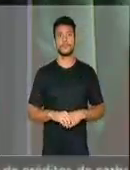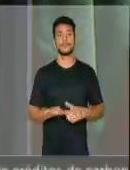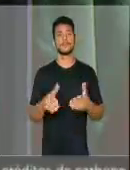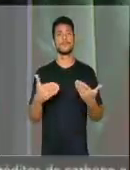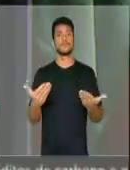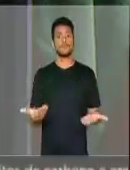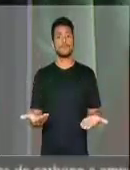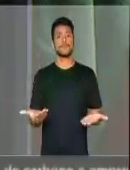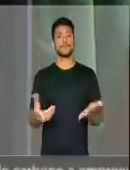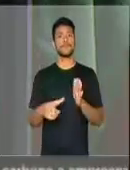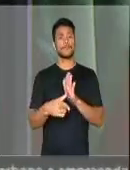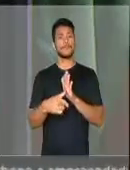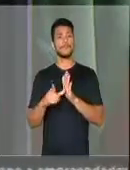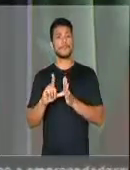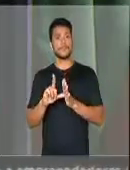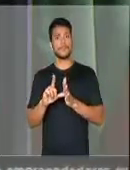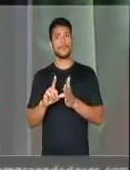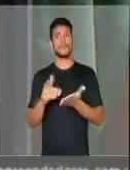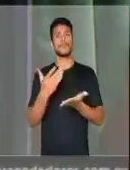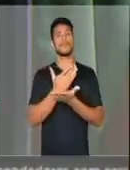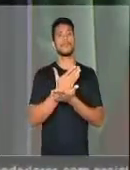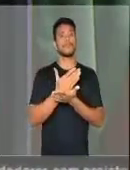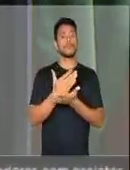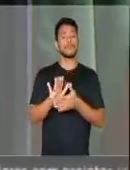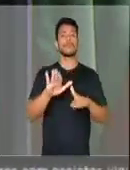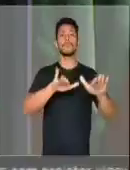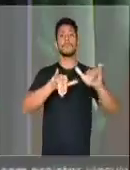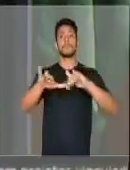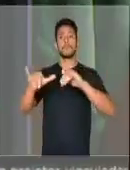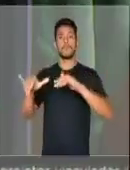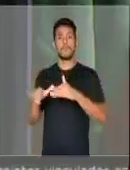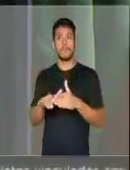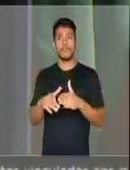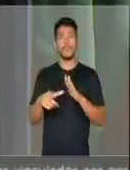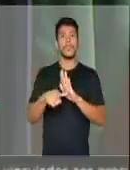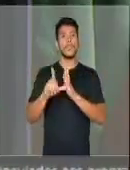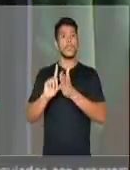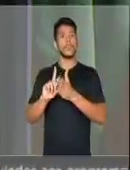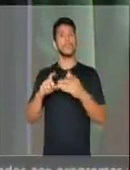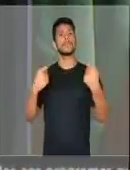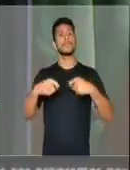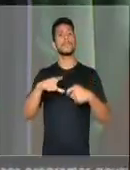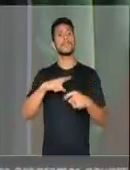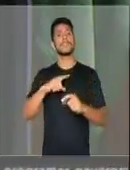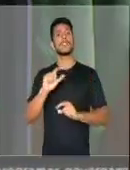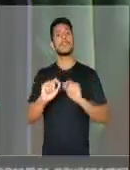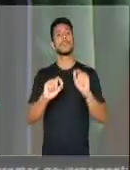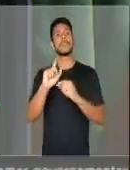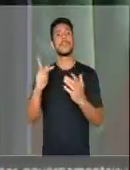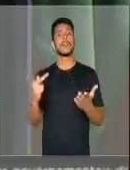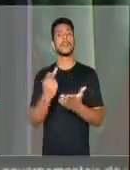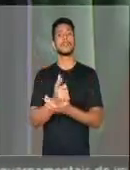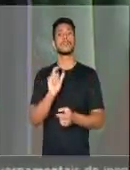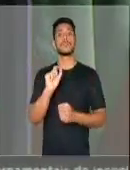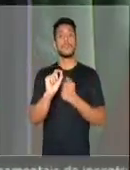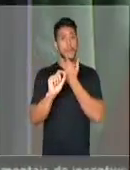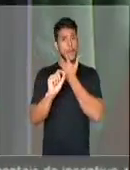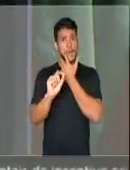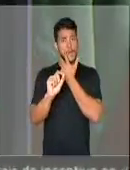Desta forma, antes da abertura do suspeito chamamento público, deveria a SESA ter cumprido os seguintes